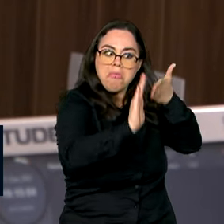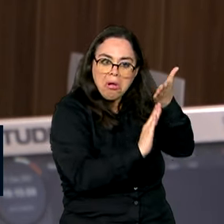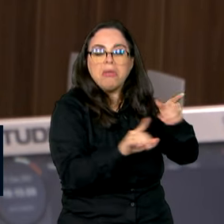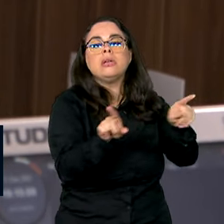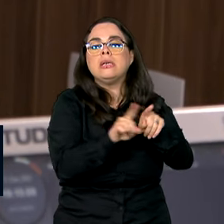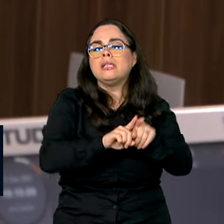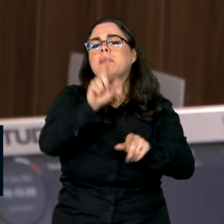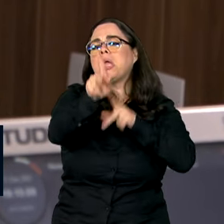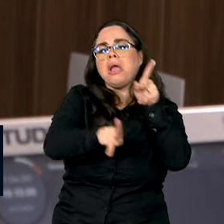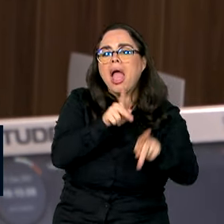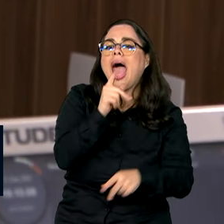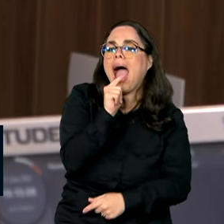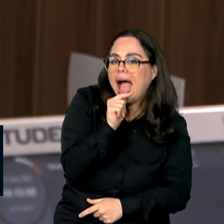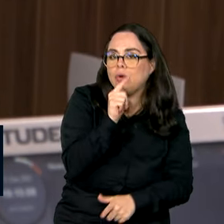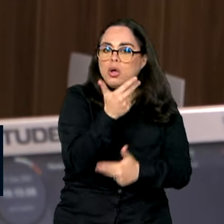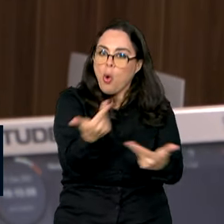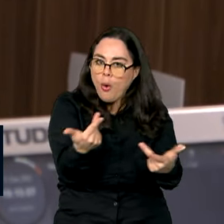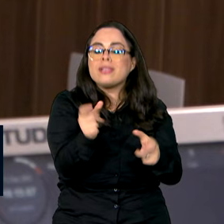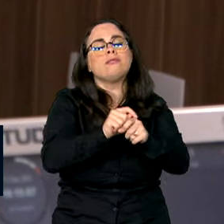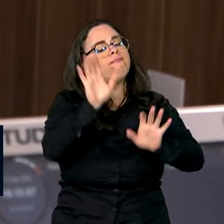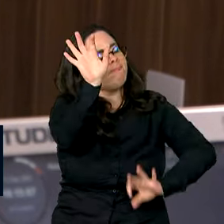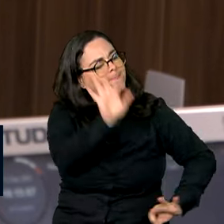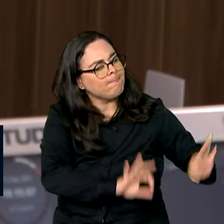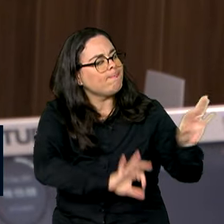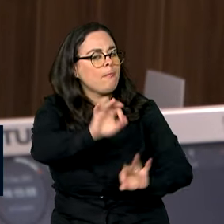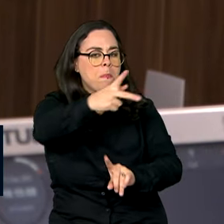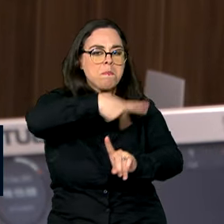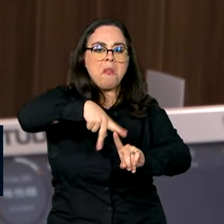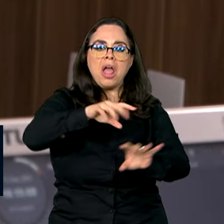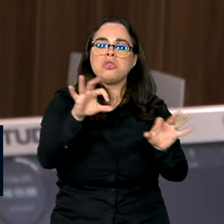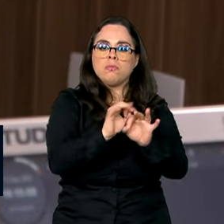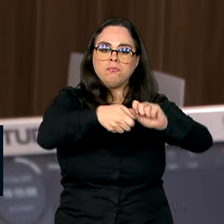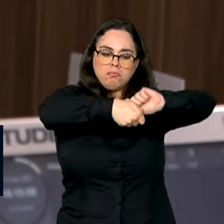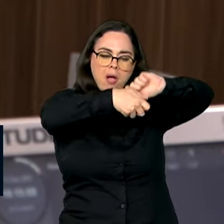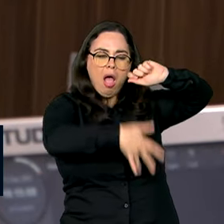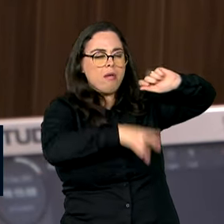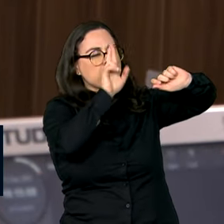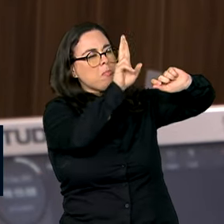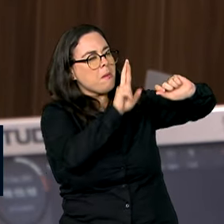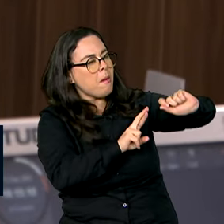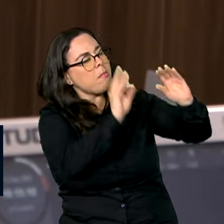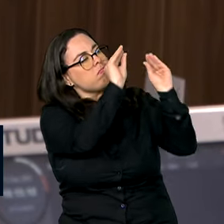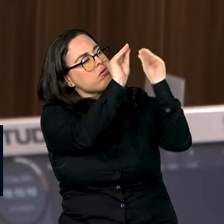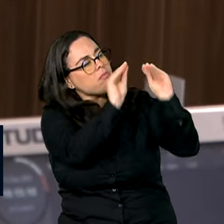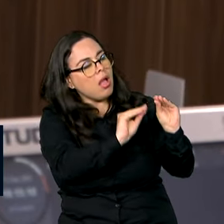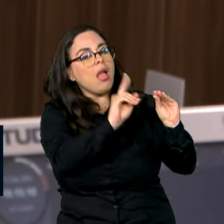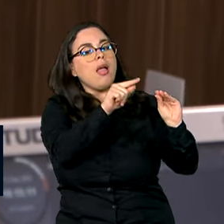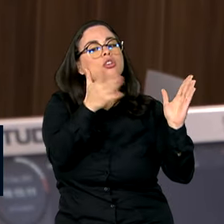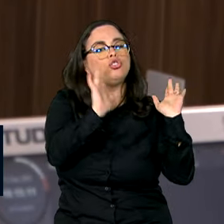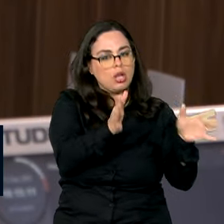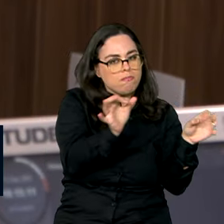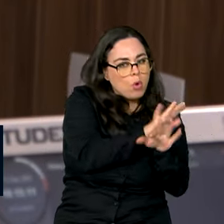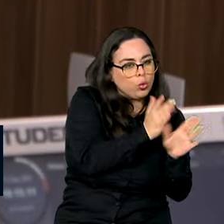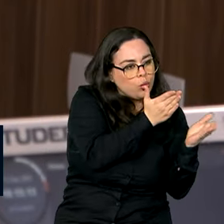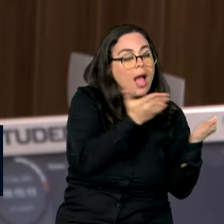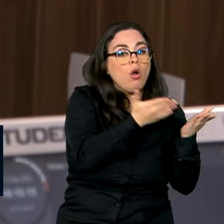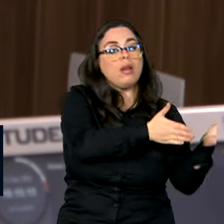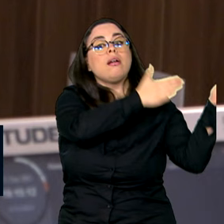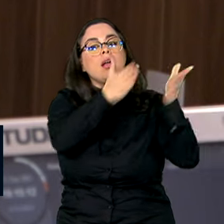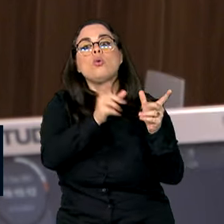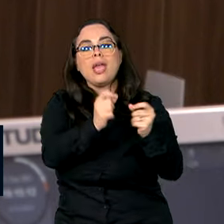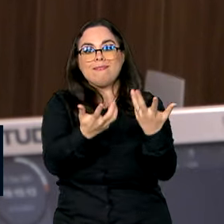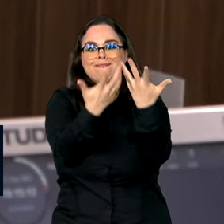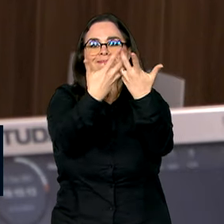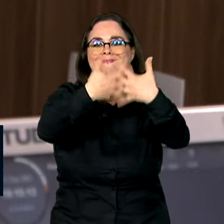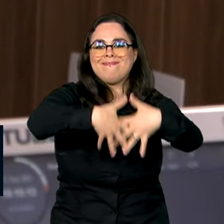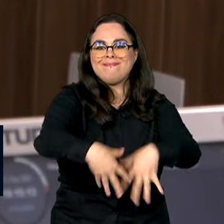Então, tudo isso já foi tirado, o planejamento estratégico para isso, a matriz de responsabilidade, e agora passamos uma nova fase, que é fazer o plano tático